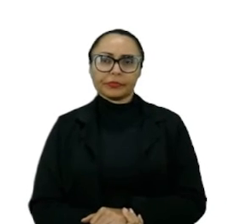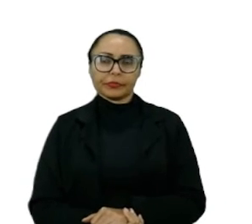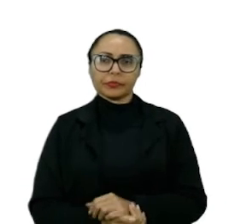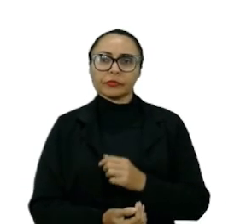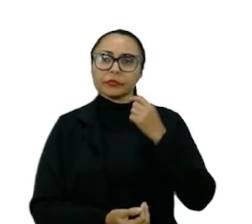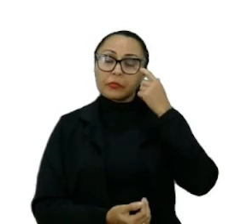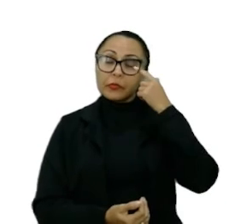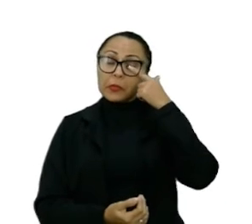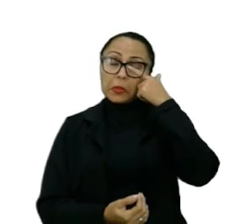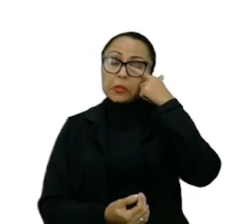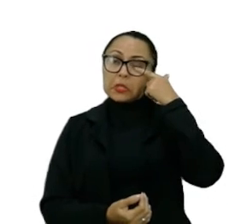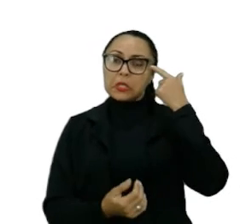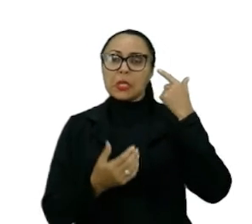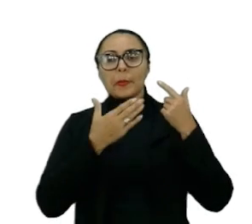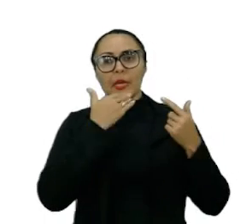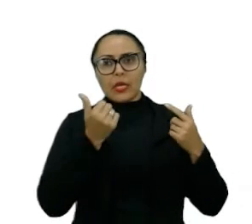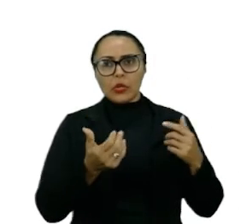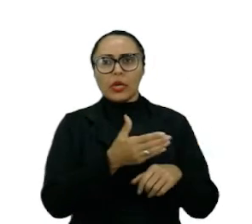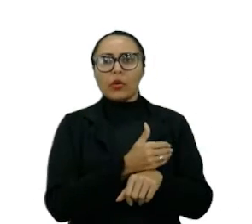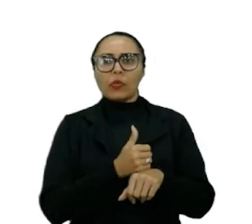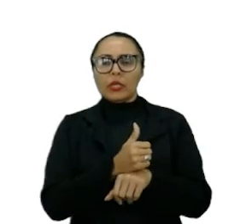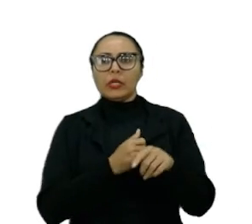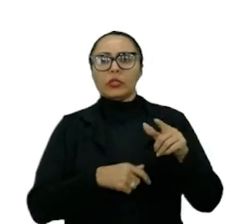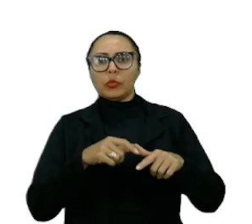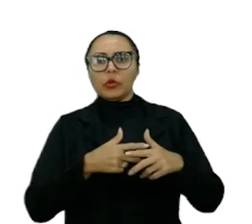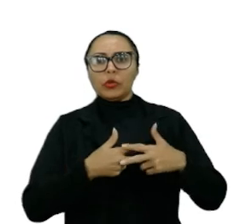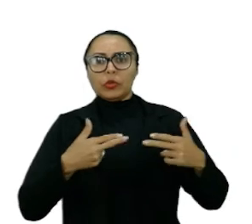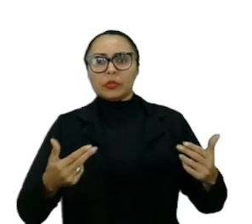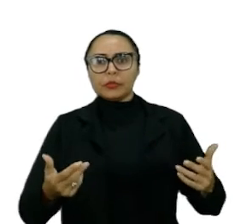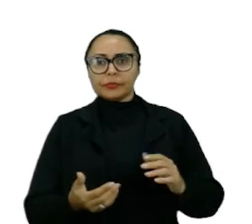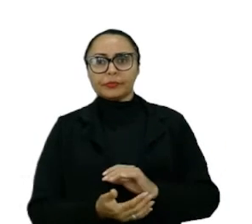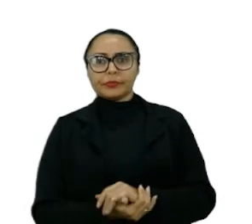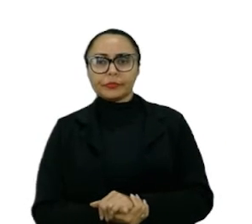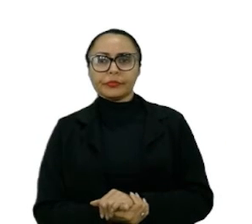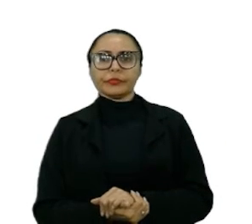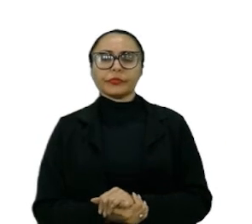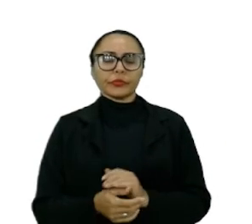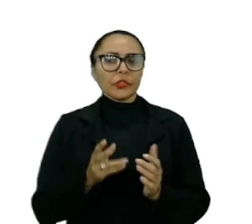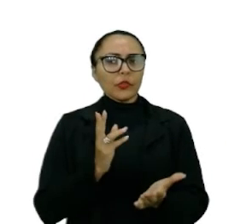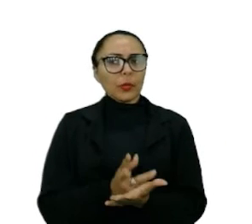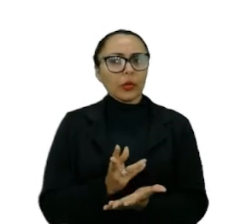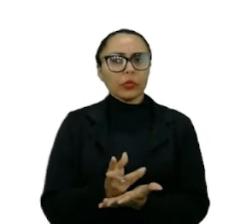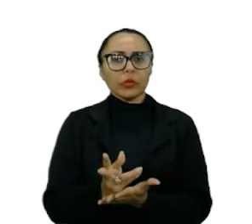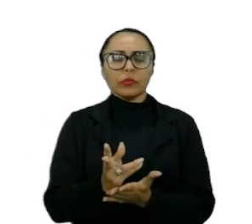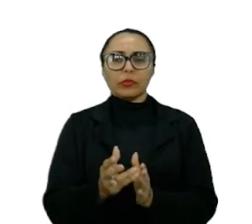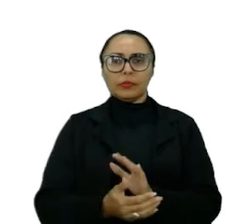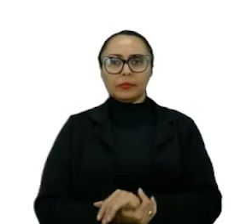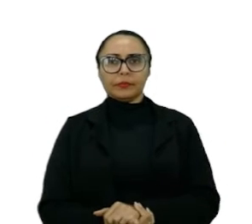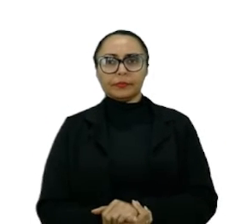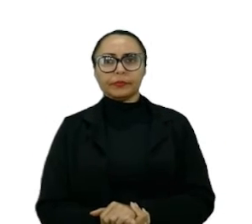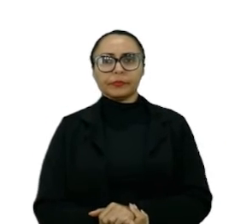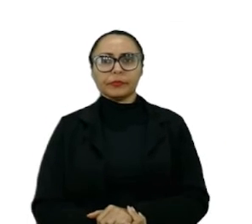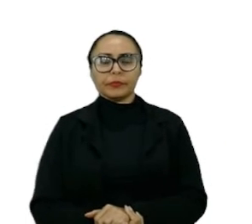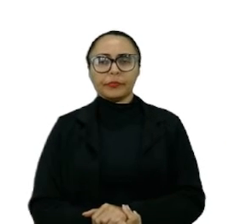melhorar a qualidade de produtos e serviços de forma contínua.